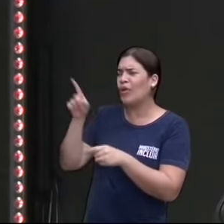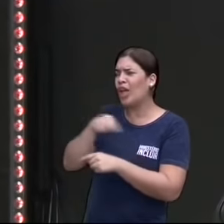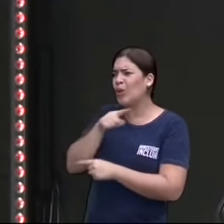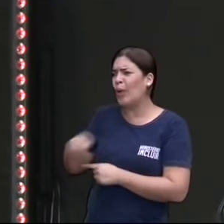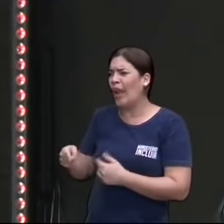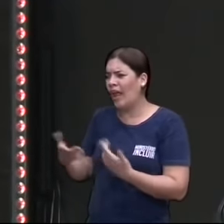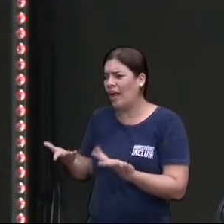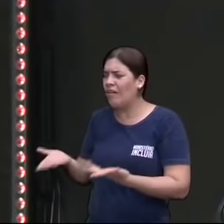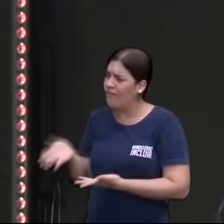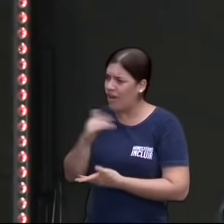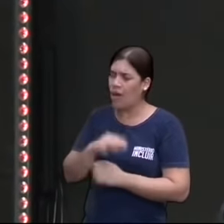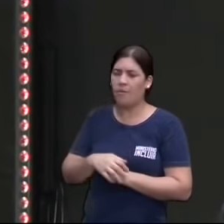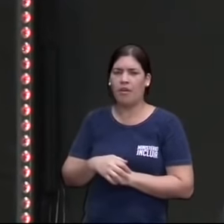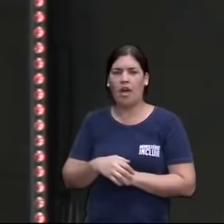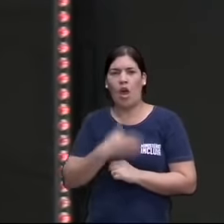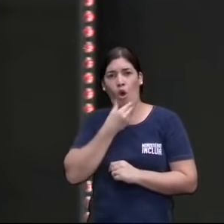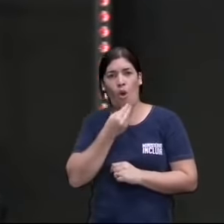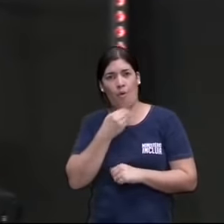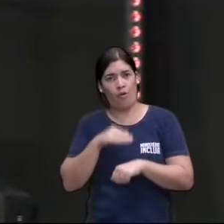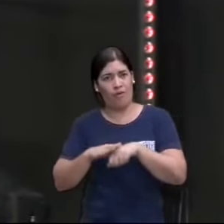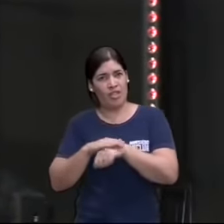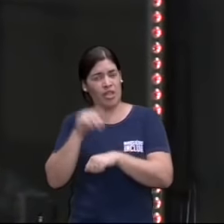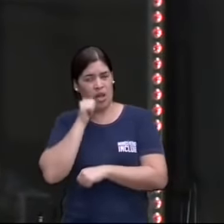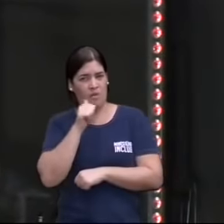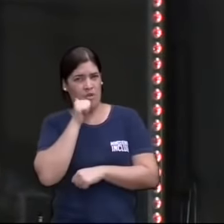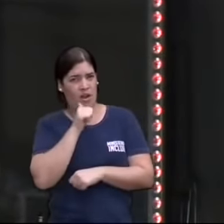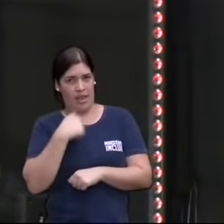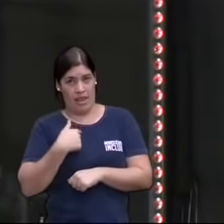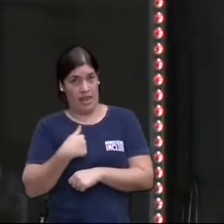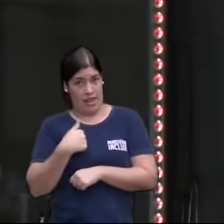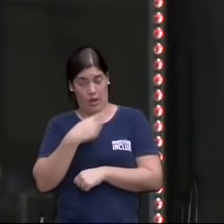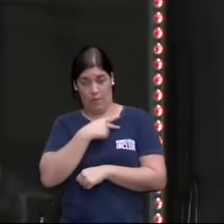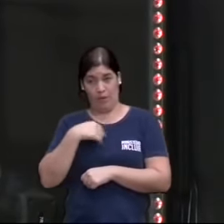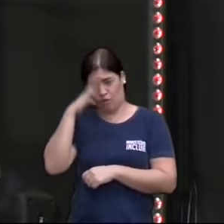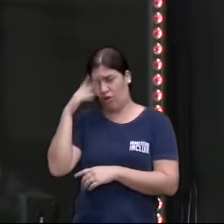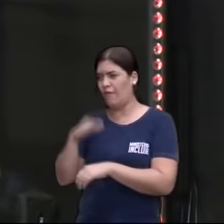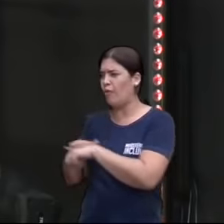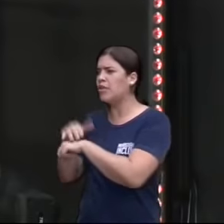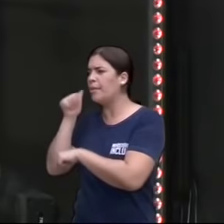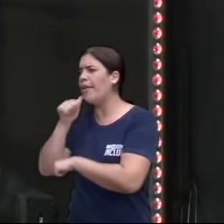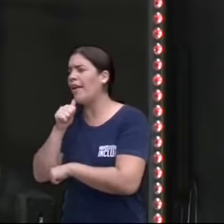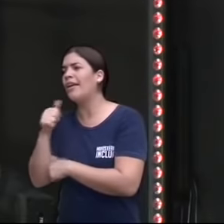anulação. Então eu vou falar com ela. Fui falar com ela, falou: não, pastor, não.